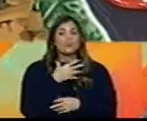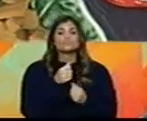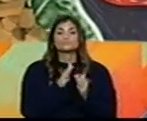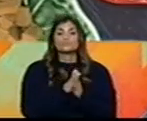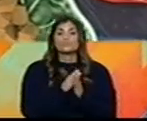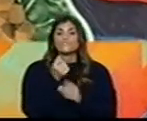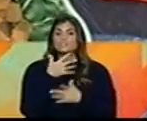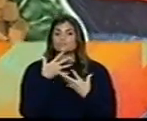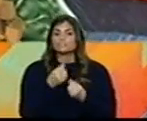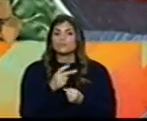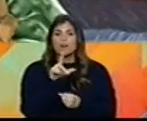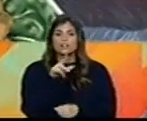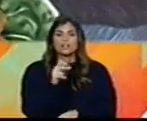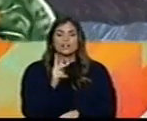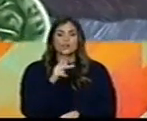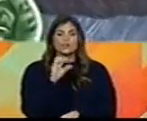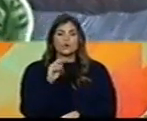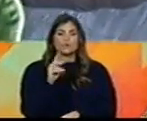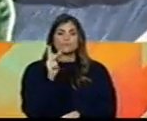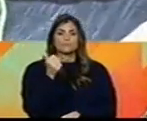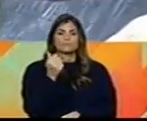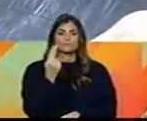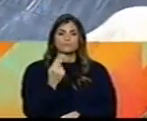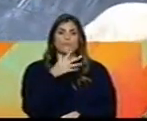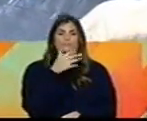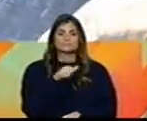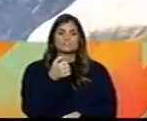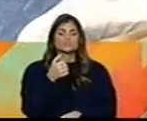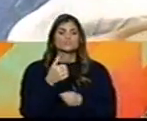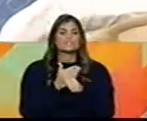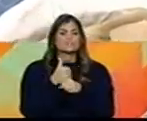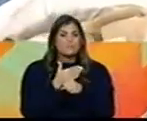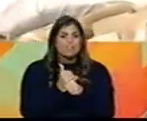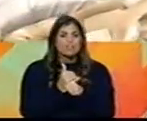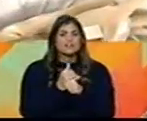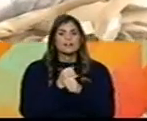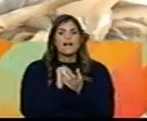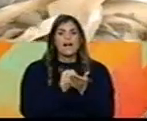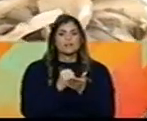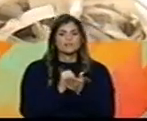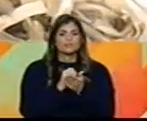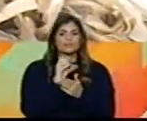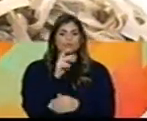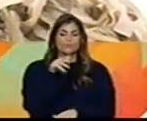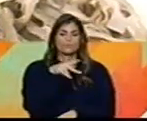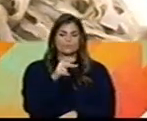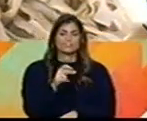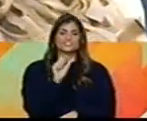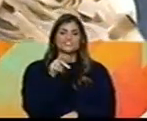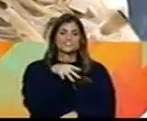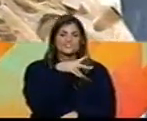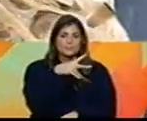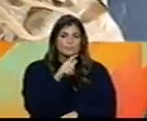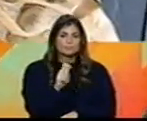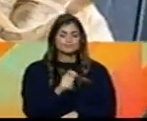Feijão seco, alga com kombu, azeite, cebola, 5 dentes de alho, raiz de curcuma, gengibre. Mas